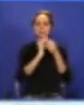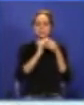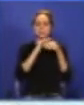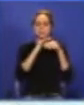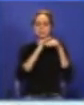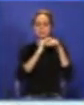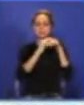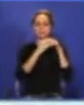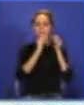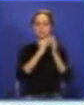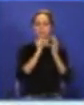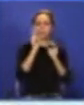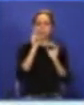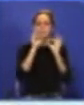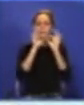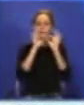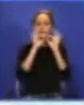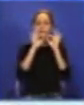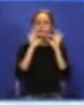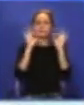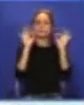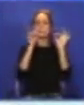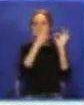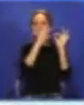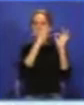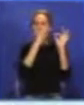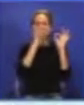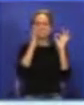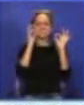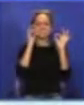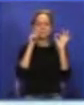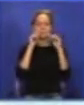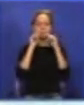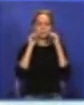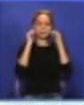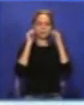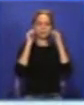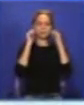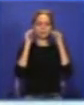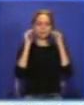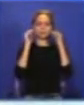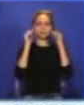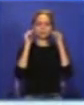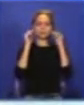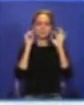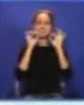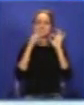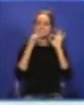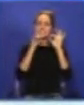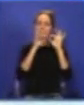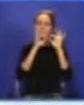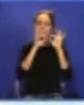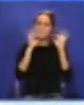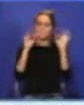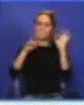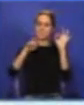é o fio que passa entre os dentes todos. Portanto, é um sorriso metálico na mesma, não é? Não é aquele